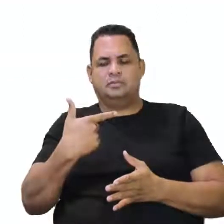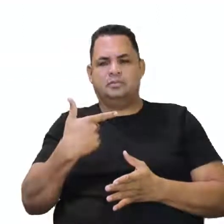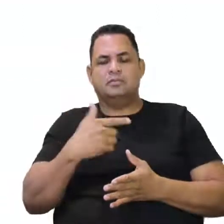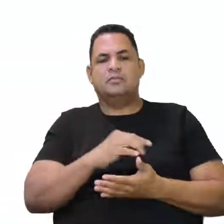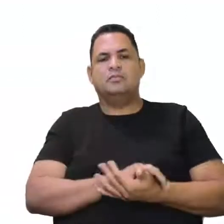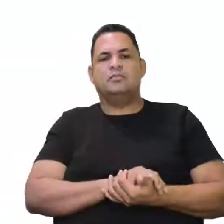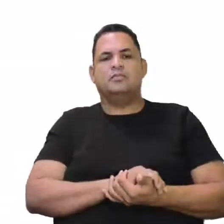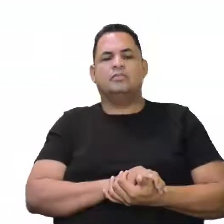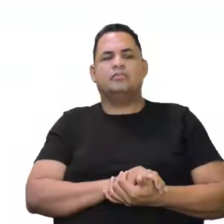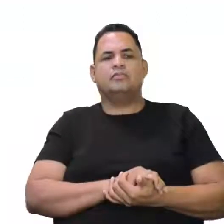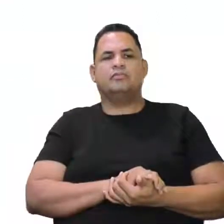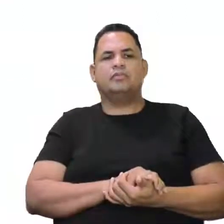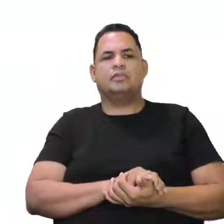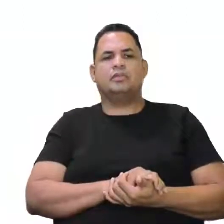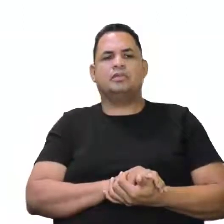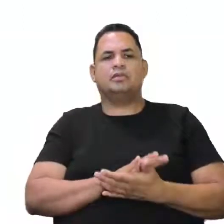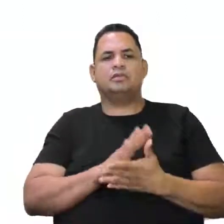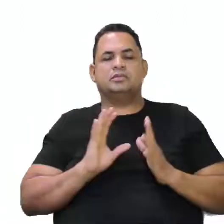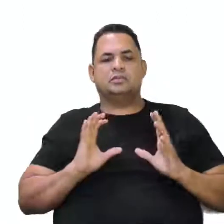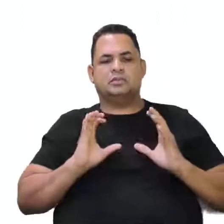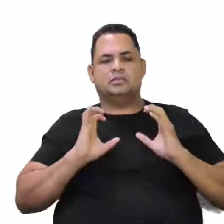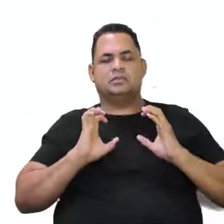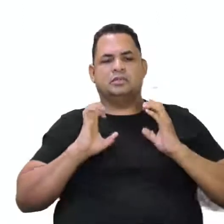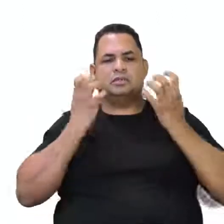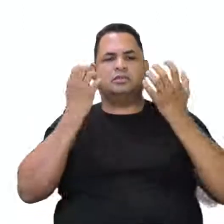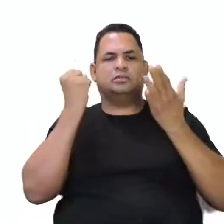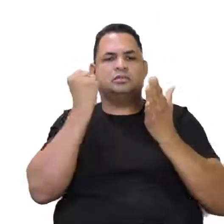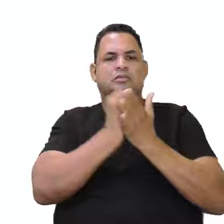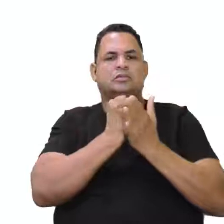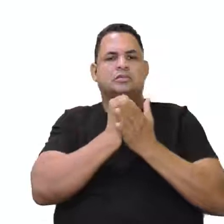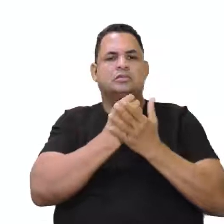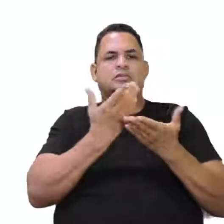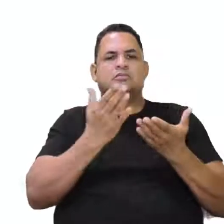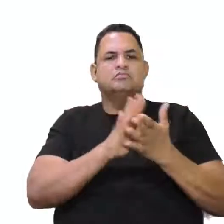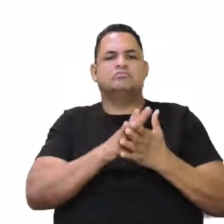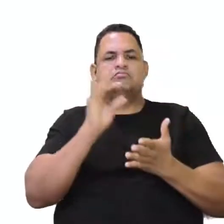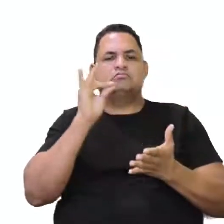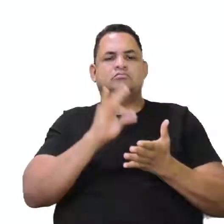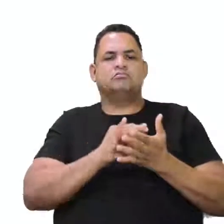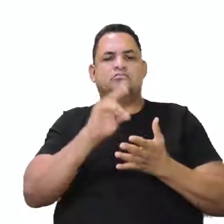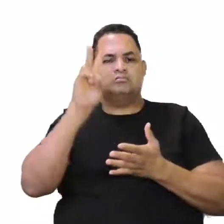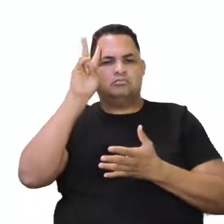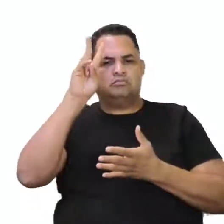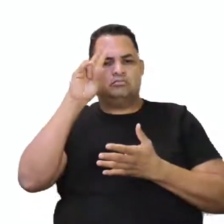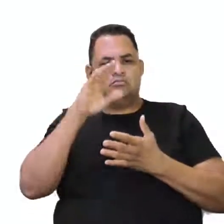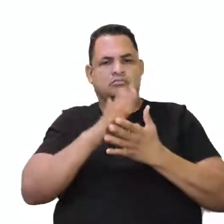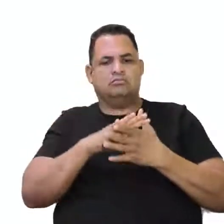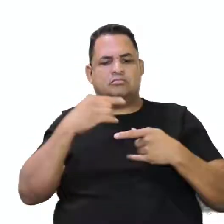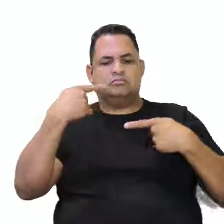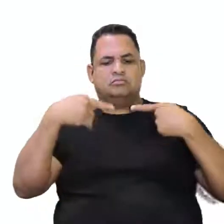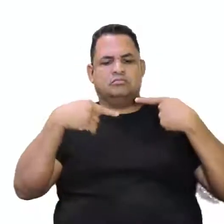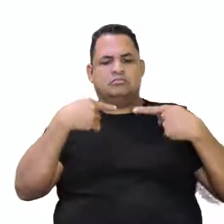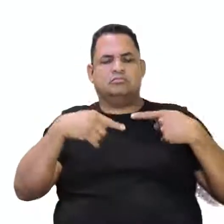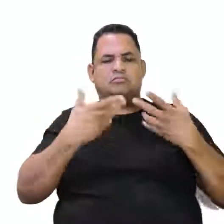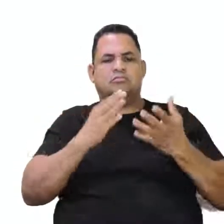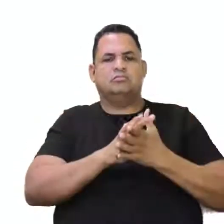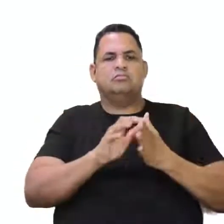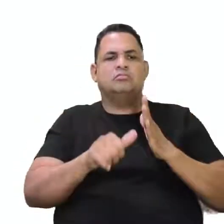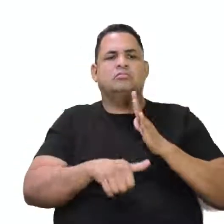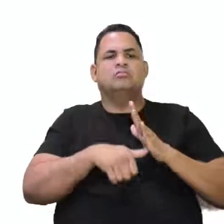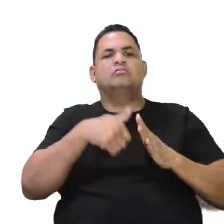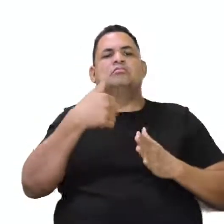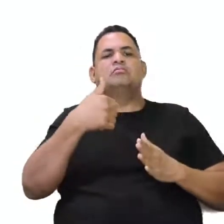92. Então, esse evento marcou um fato histórico que foi discutido pela primeira vez